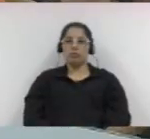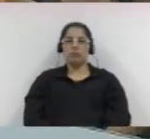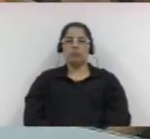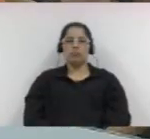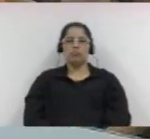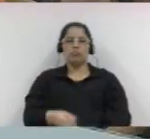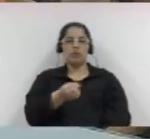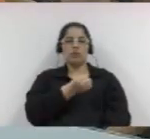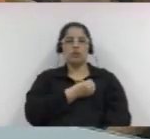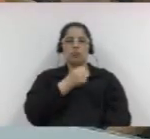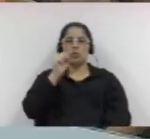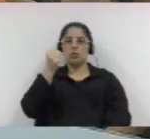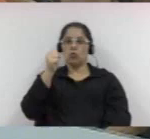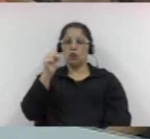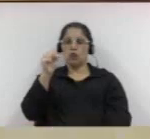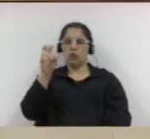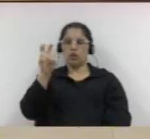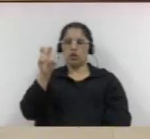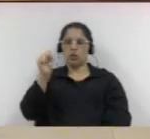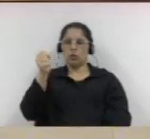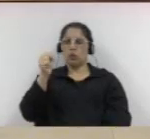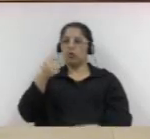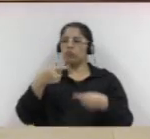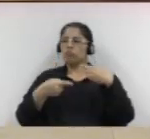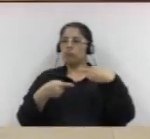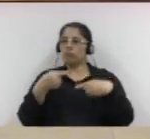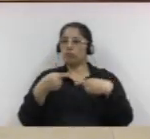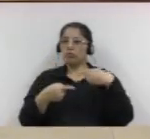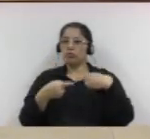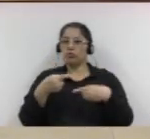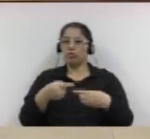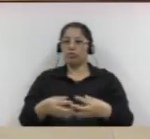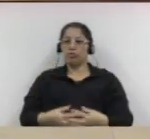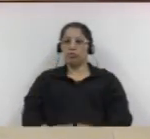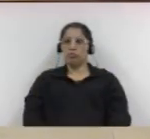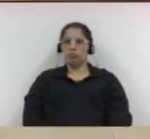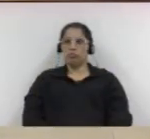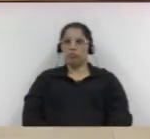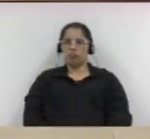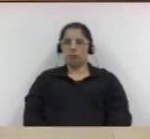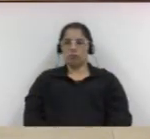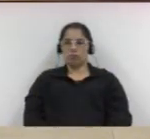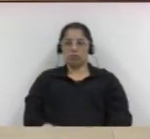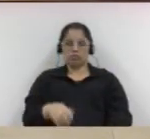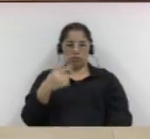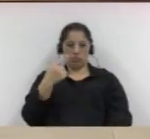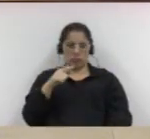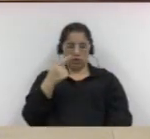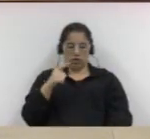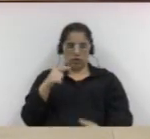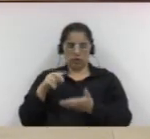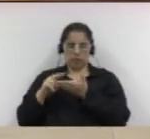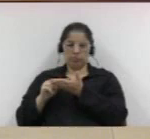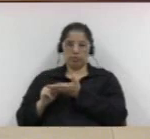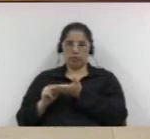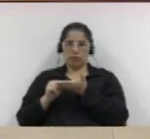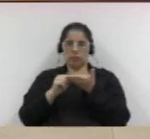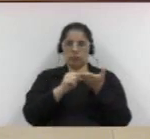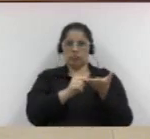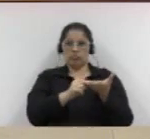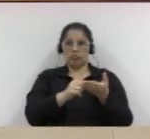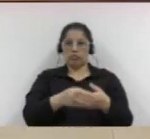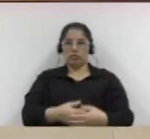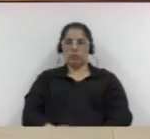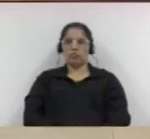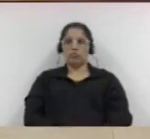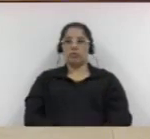Requerimento 858 ainda continua em discussão. Mais algum vereador para discutir? Não havendo, encaminhe-se ao executivo.